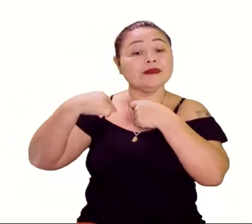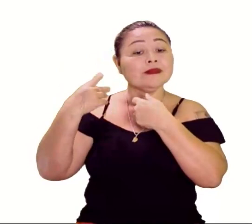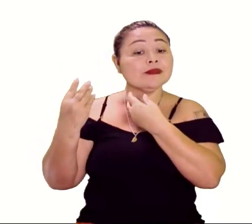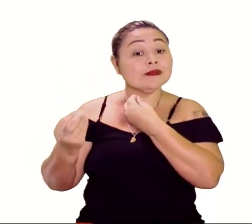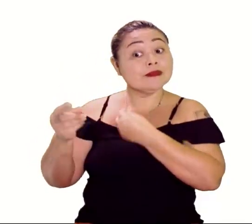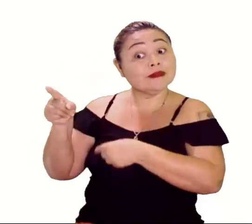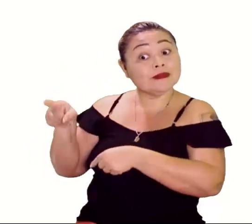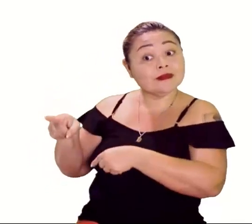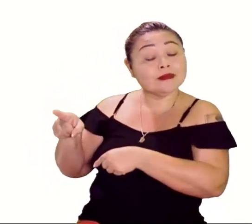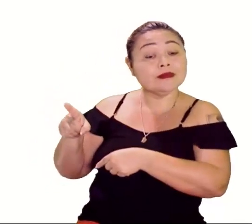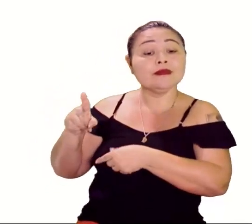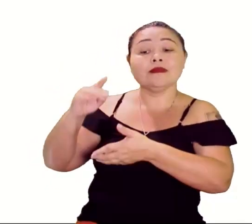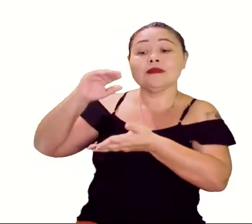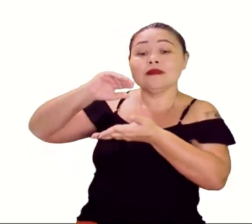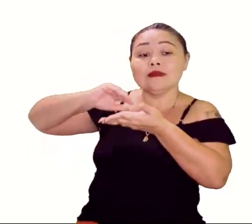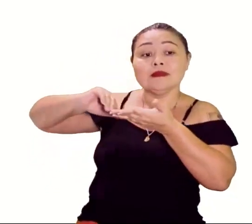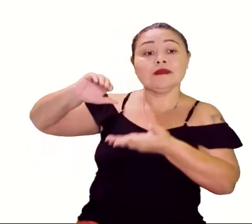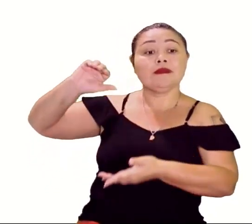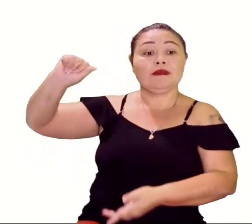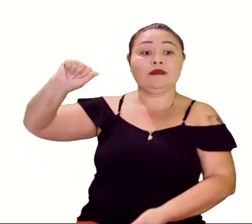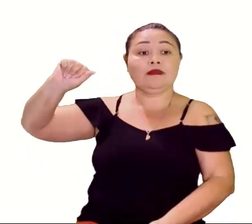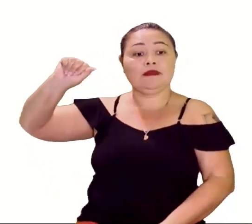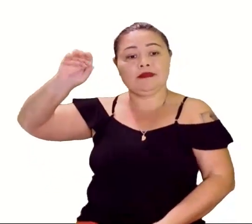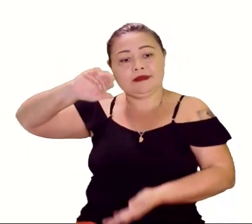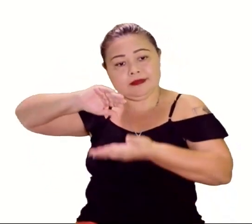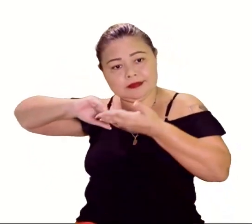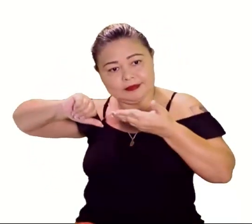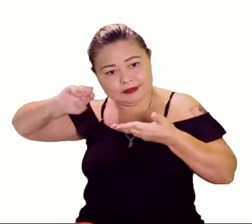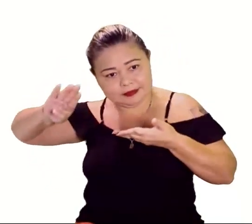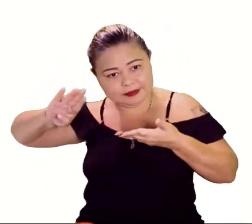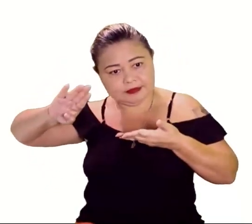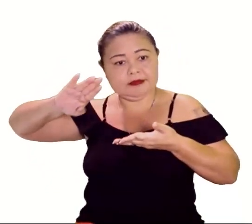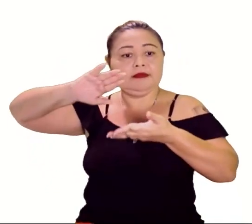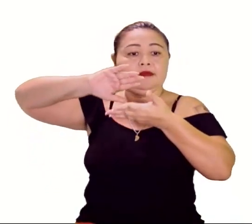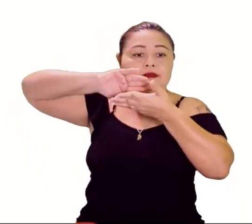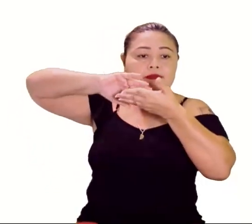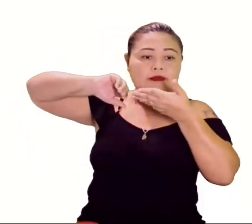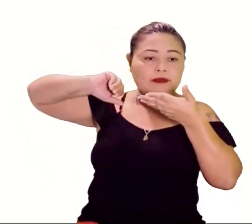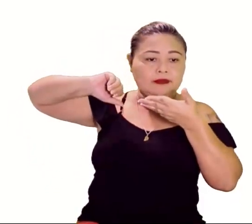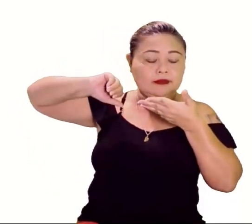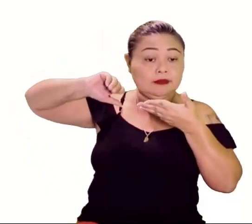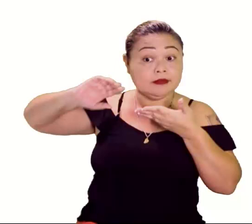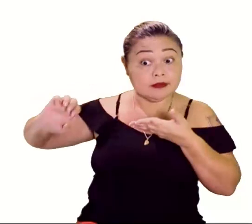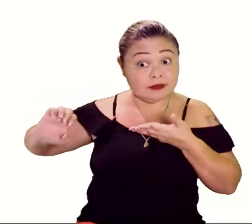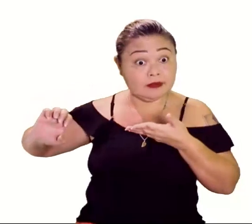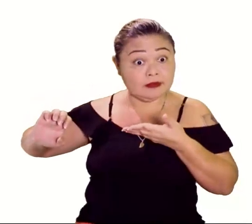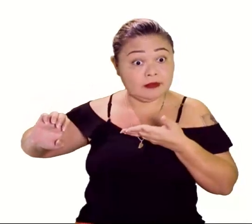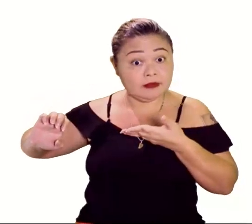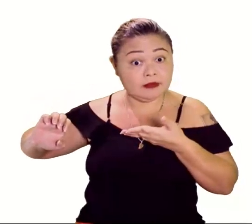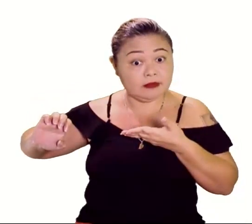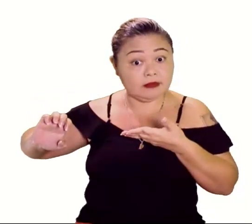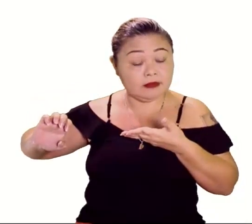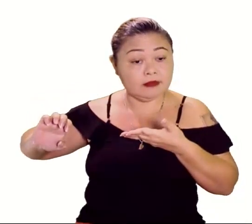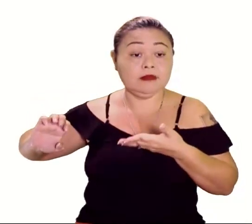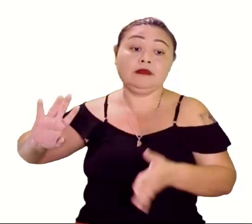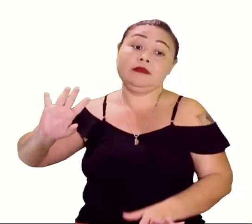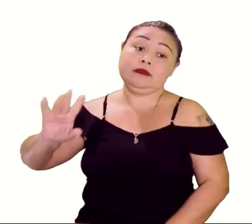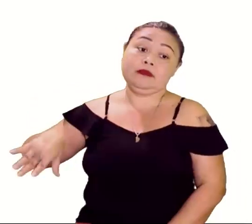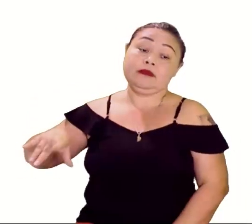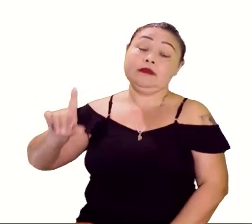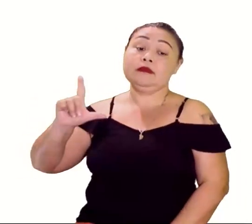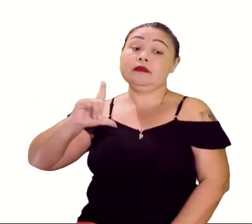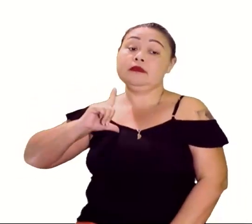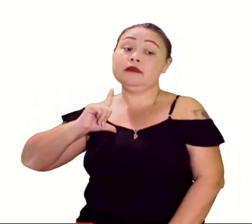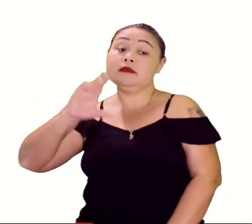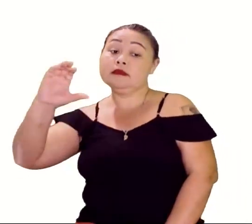com isso eu já elimino a letra A, já letra elimino B, a letra B e a letra C. e a letra E. Isso. Ficamos